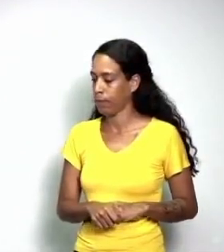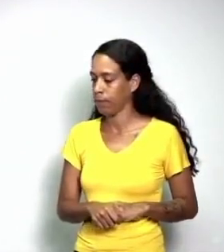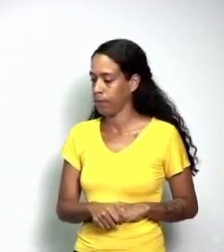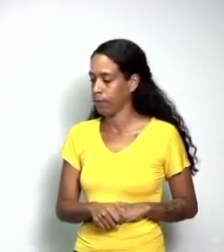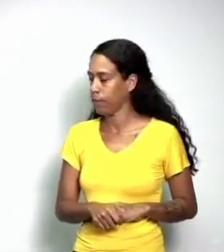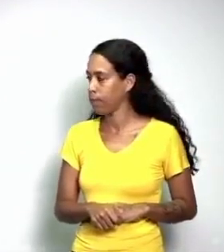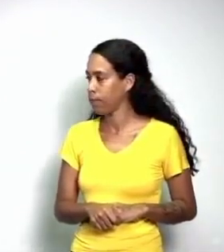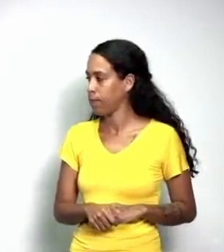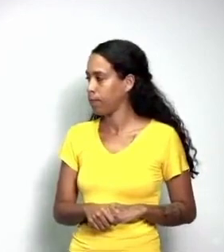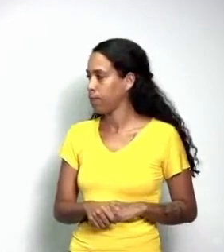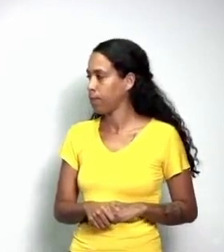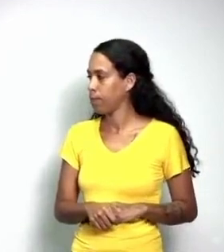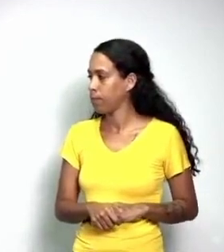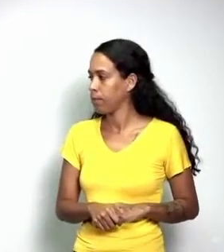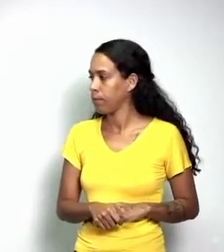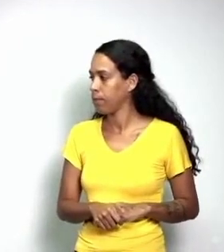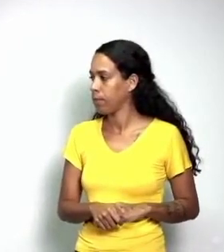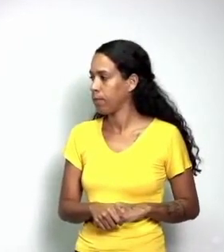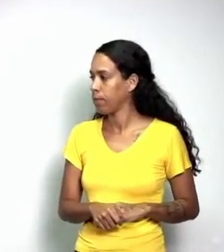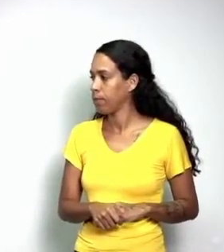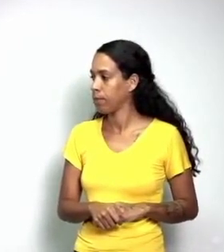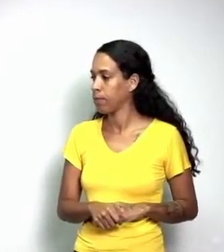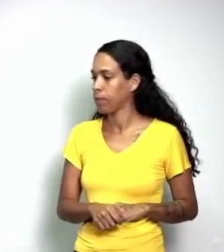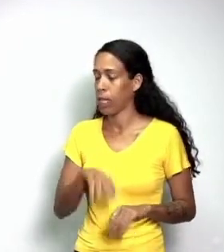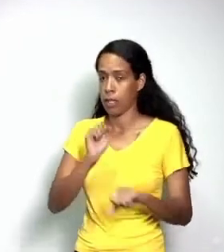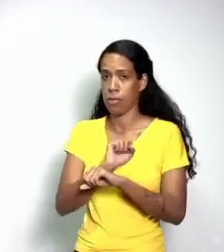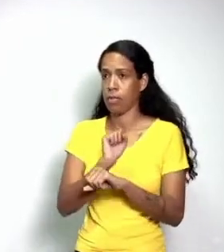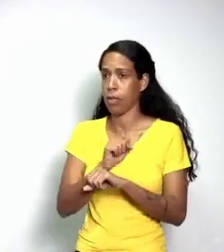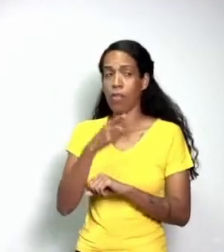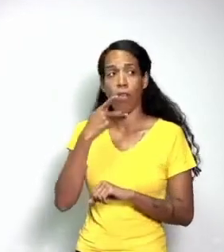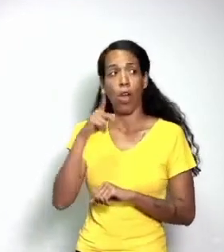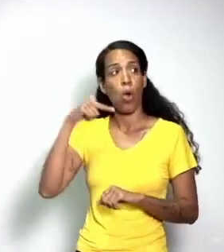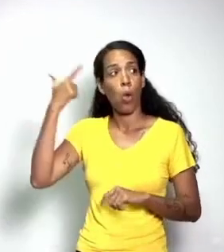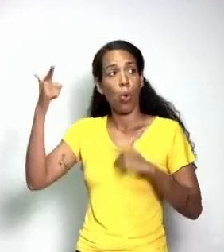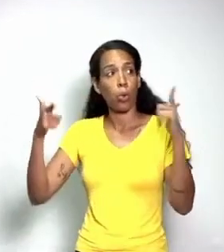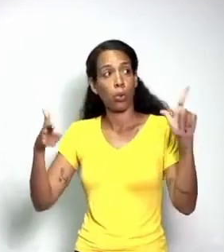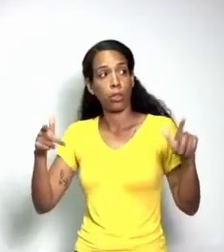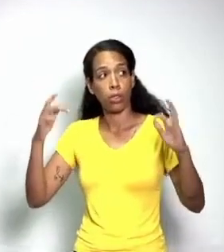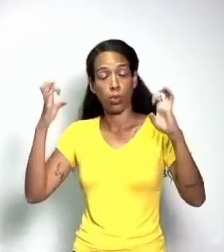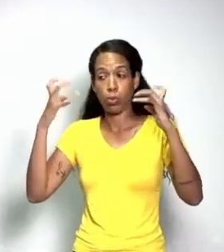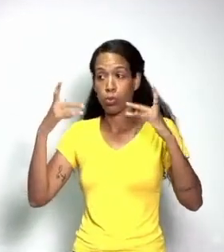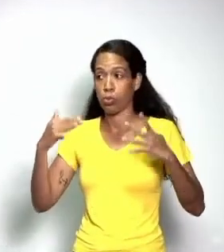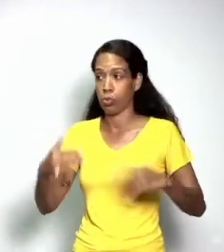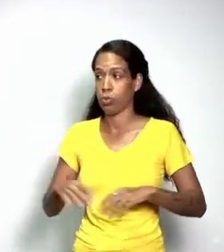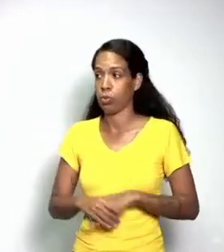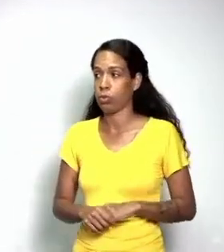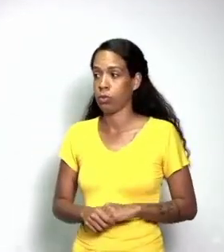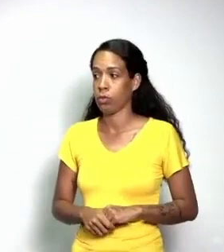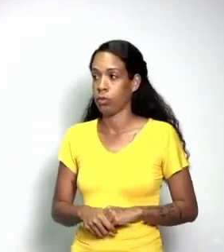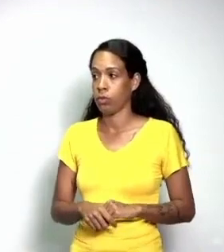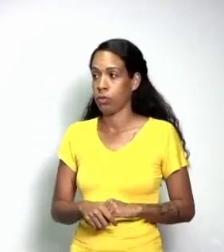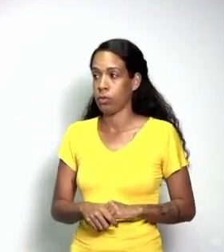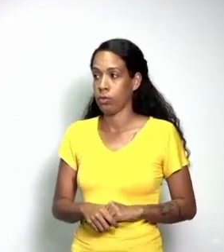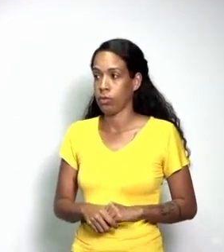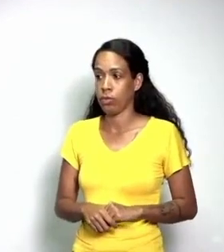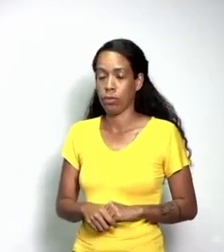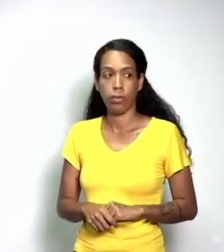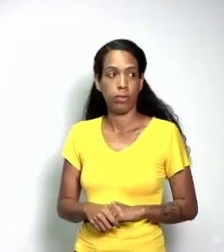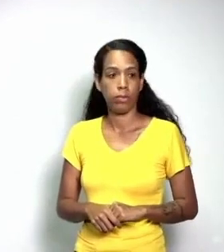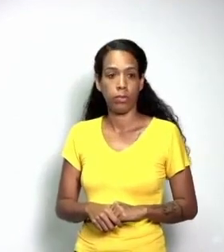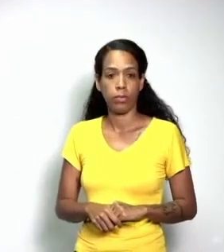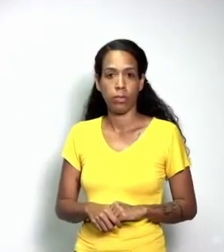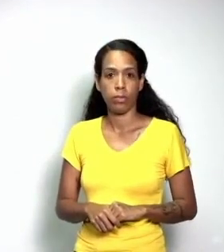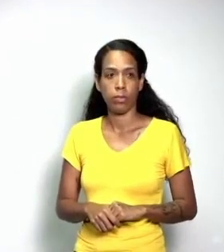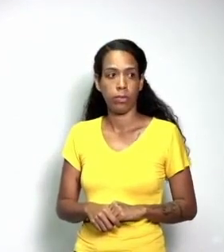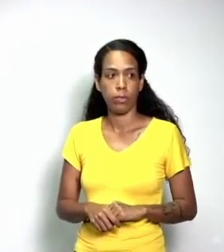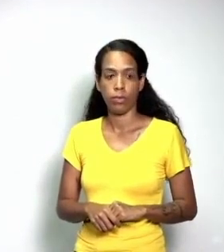Eu vou deixar para montar um pouquinho mais tarde, vou falar sobre outras coisas antes. Posso tirar uma dúvida uhum.